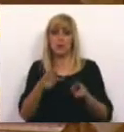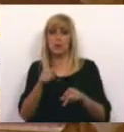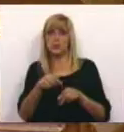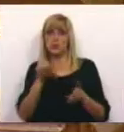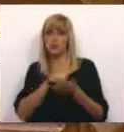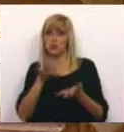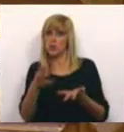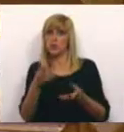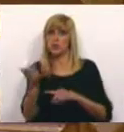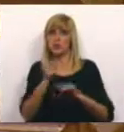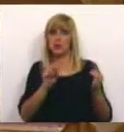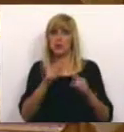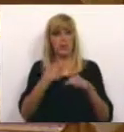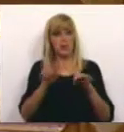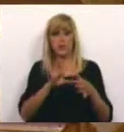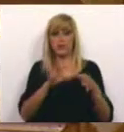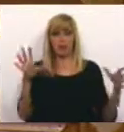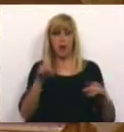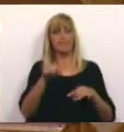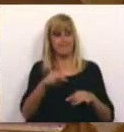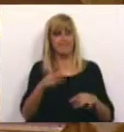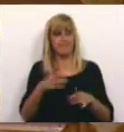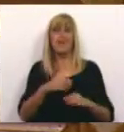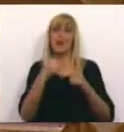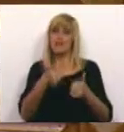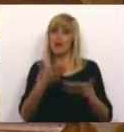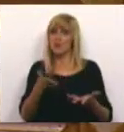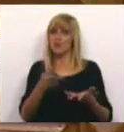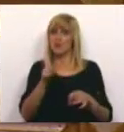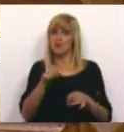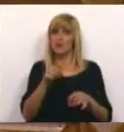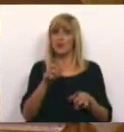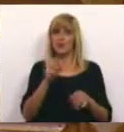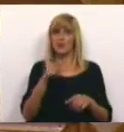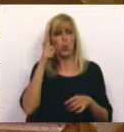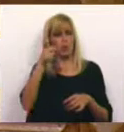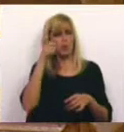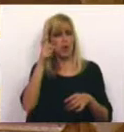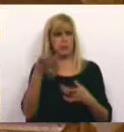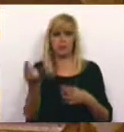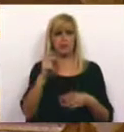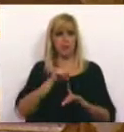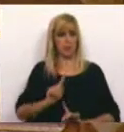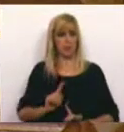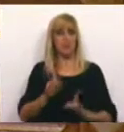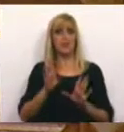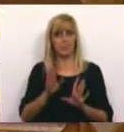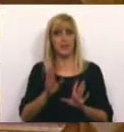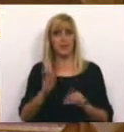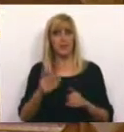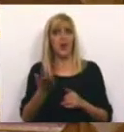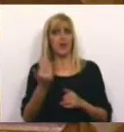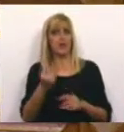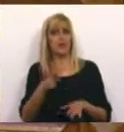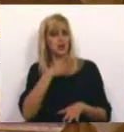centro da discussão faz toda a diferença. E ainda bem desde logo porque o diabo acabou por não comparecer. Não compareceu, mas a falta está mais